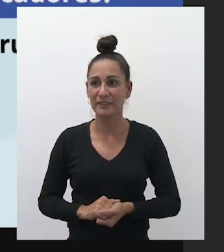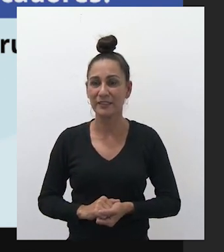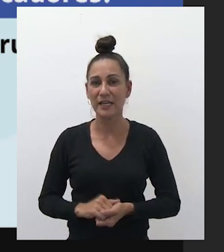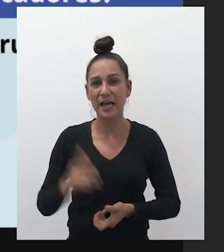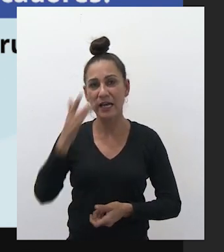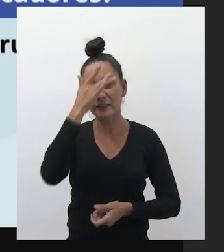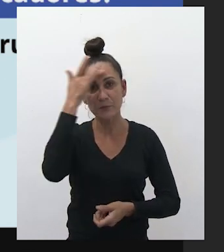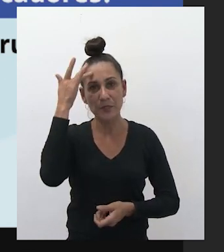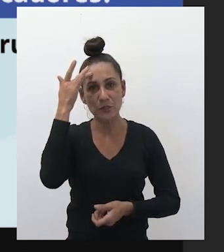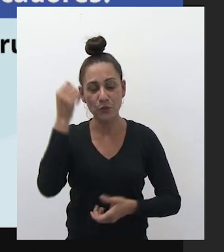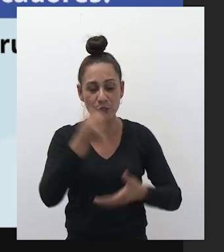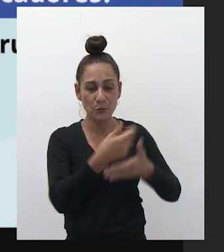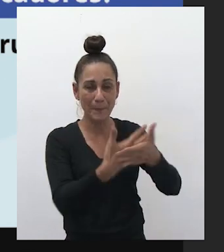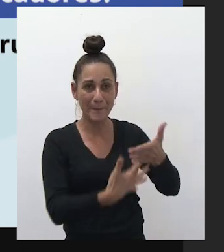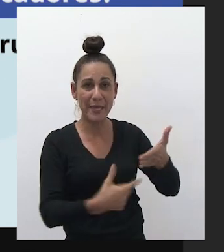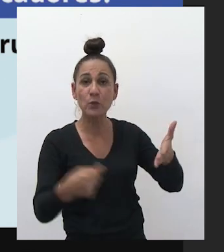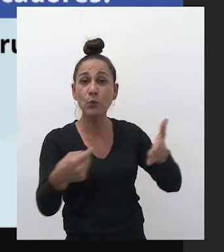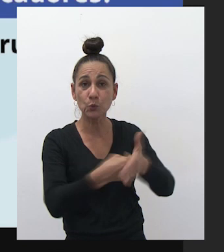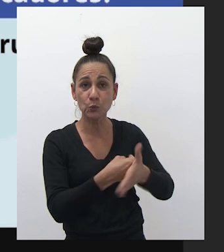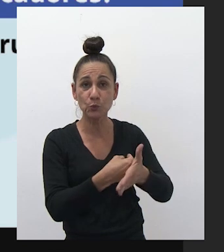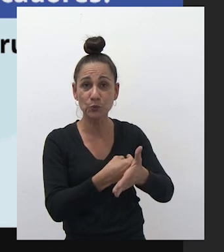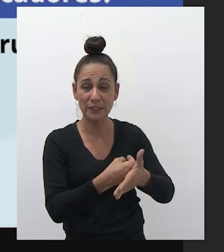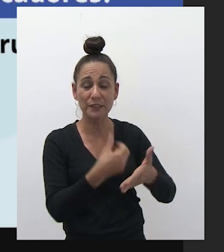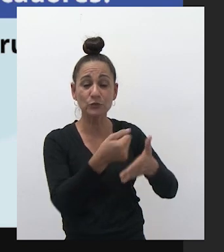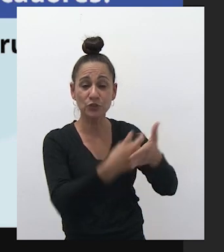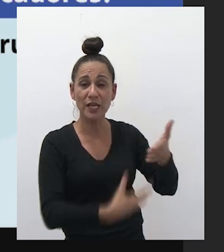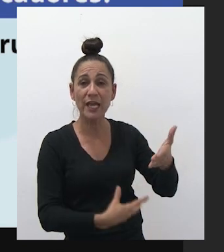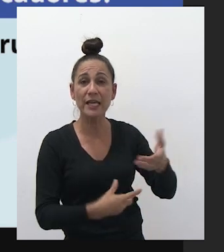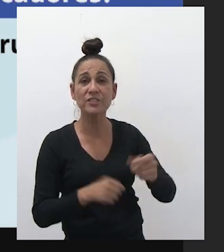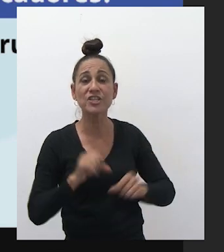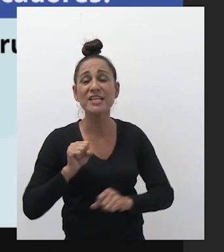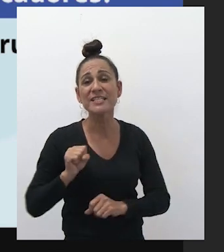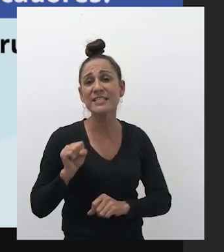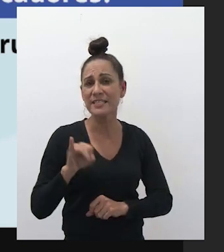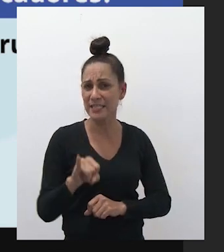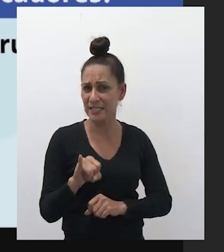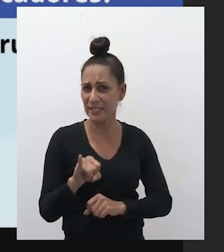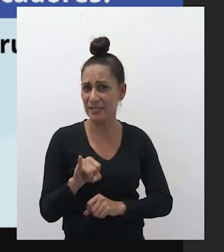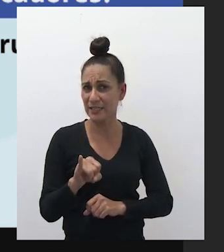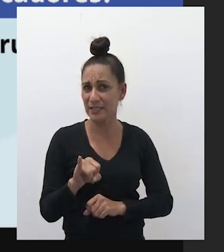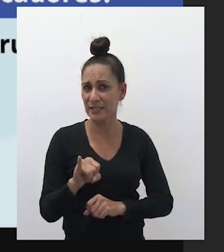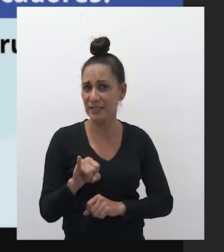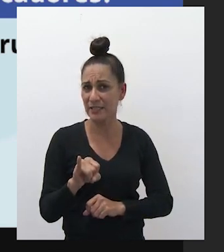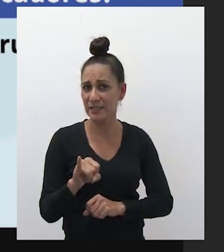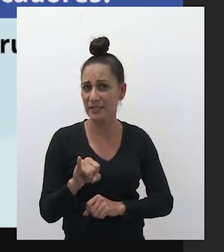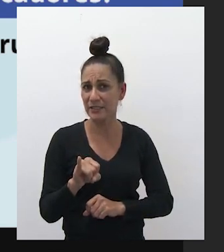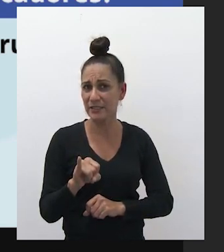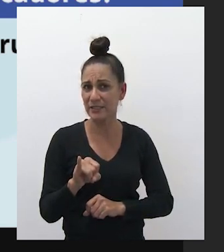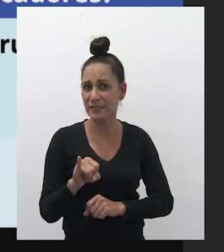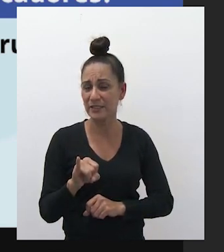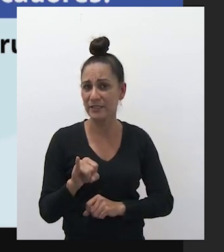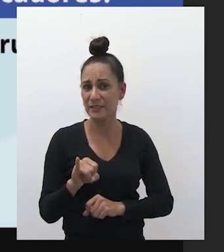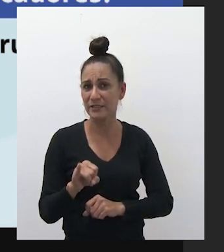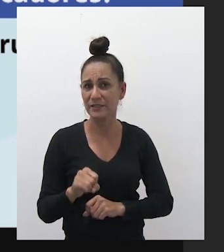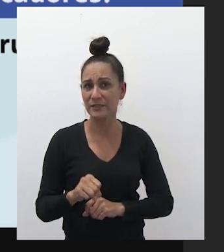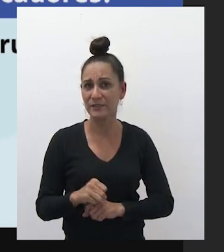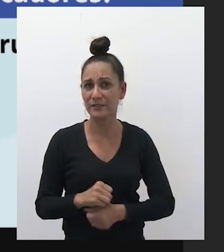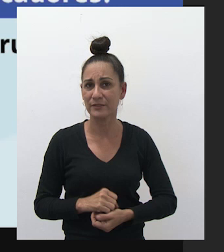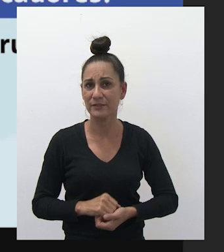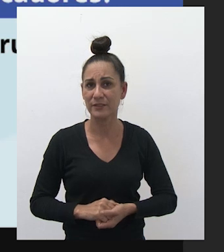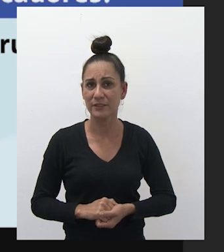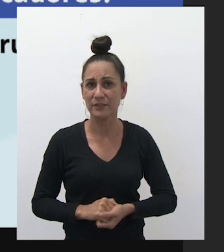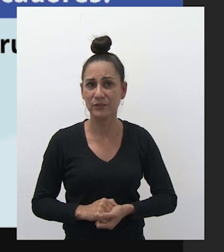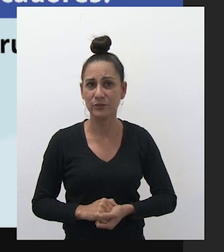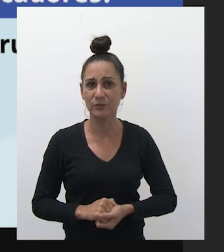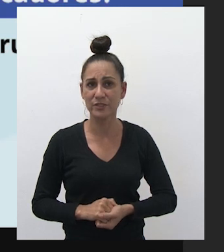professor João Paulo está perguntando no chat se esses dados que você está dizendo, se estão no PowerPoint,